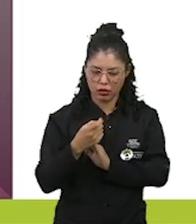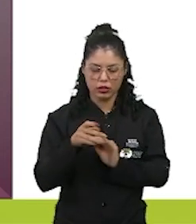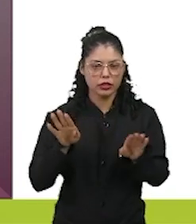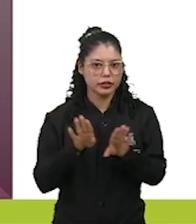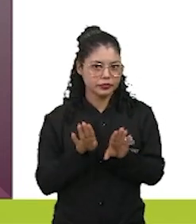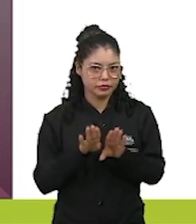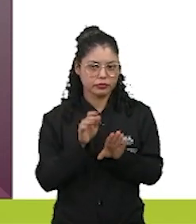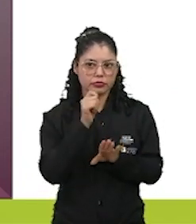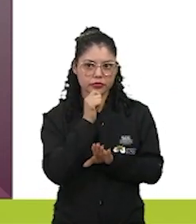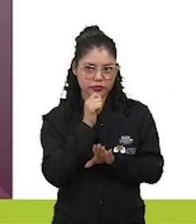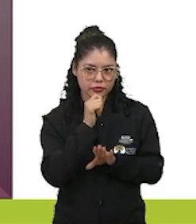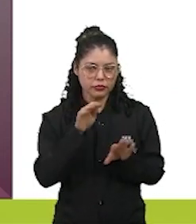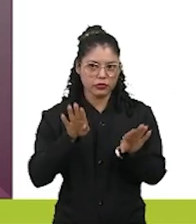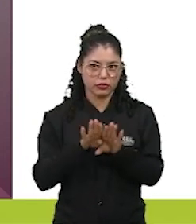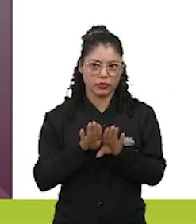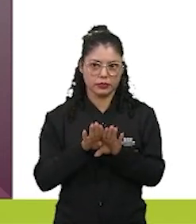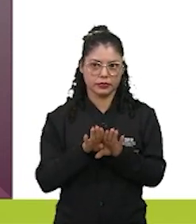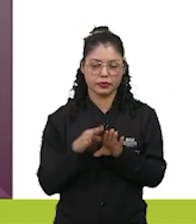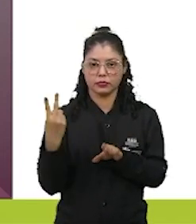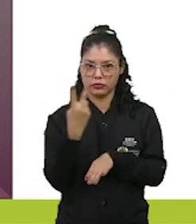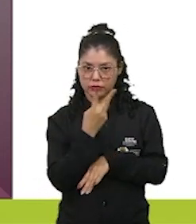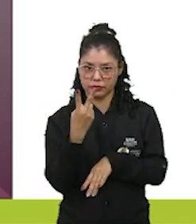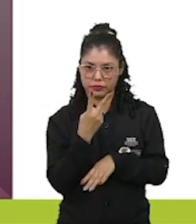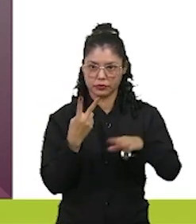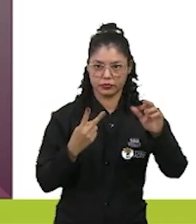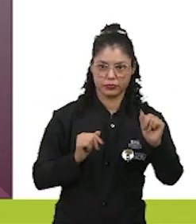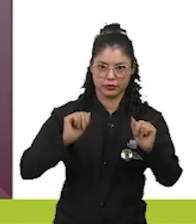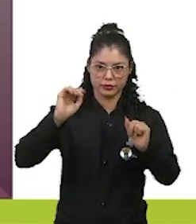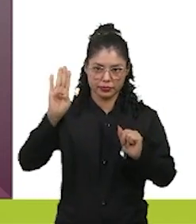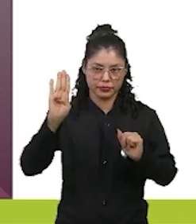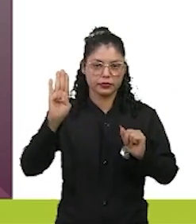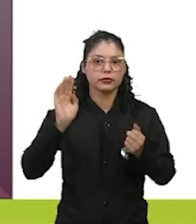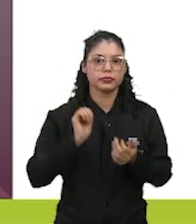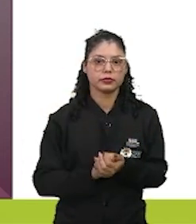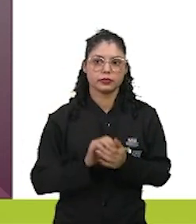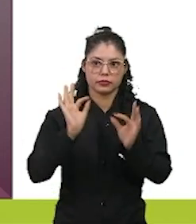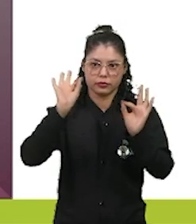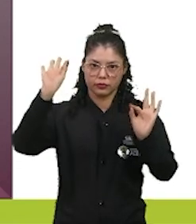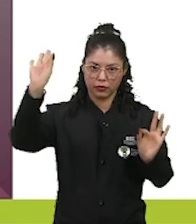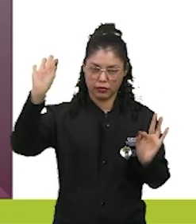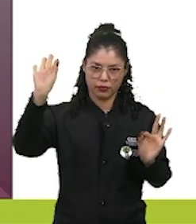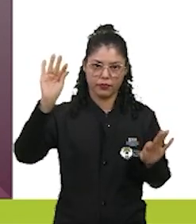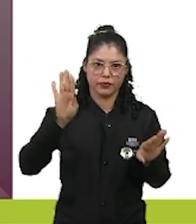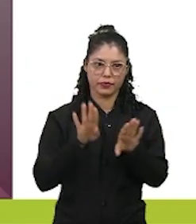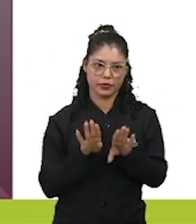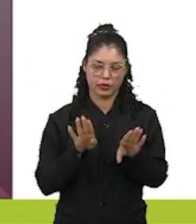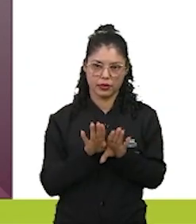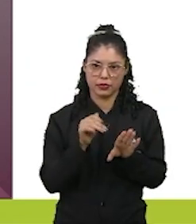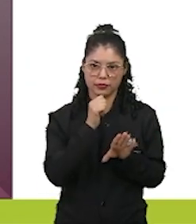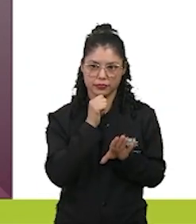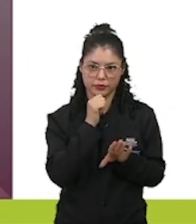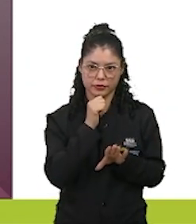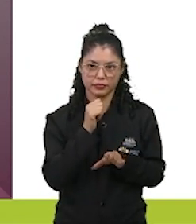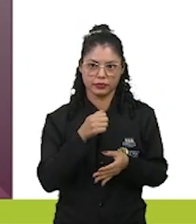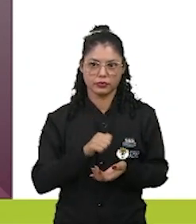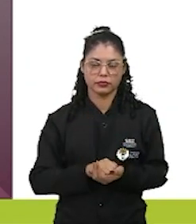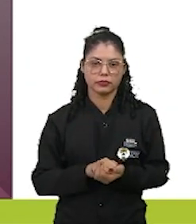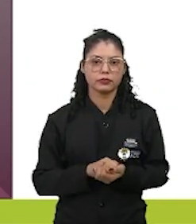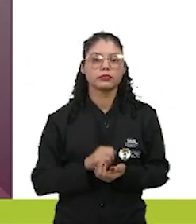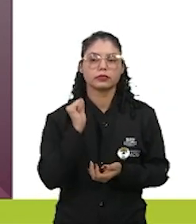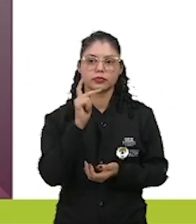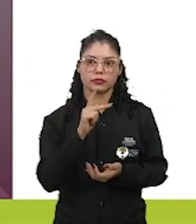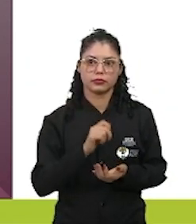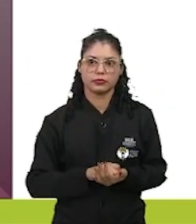eixo Y, traçando por A e B paralelas aos eixos coordenados, obtemos um triângulo retângulo,